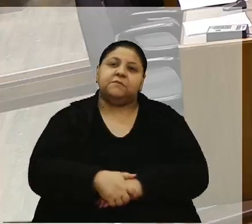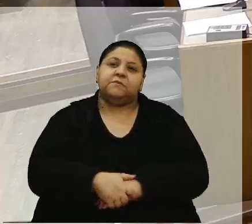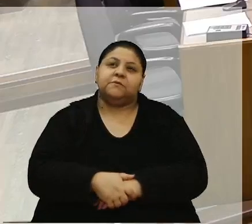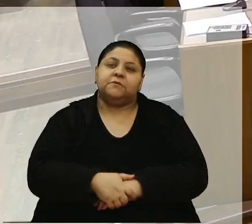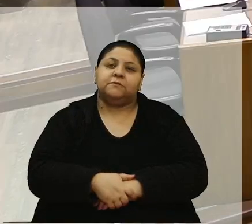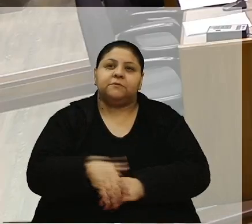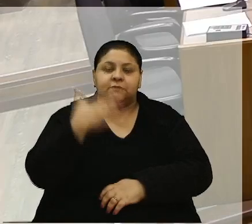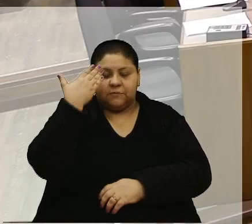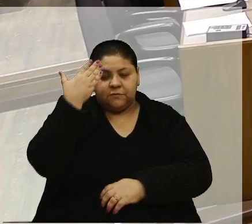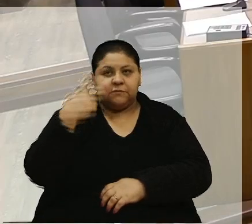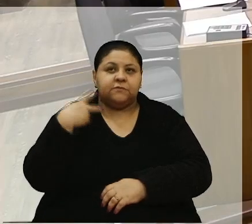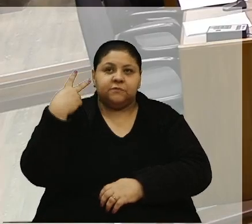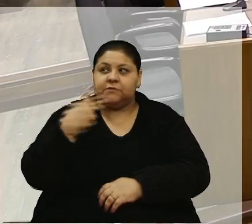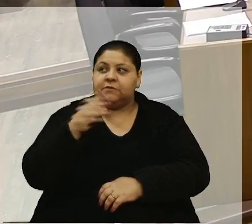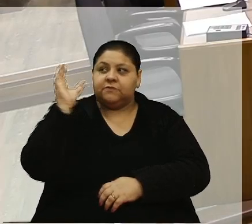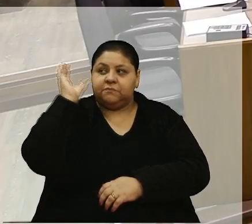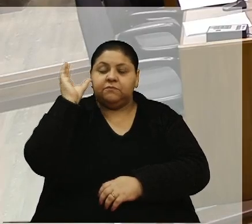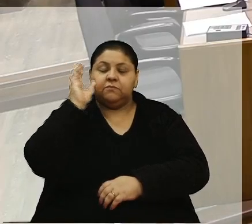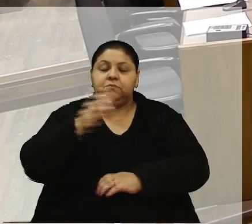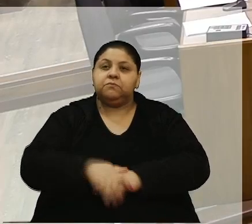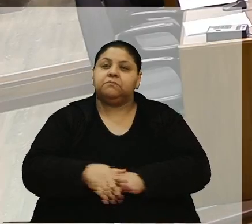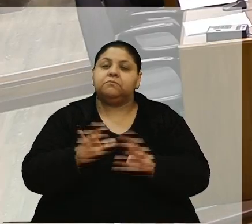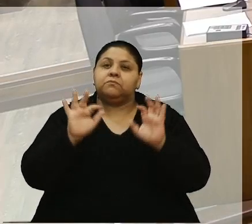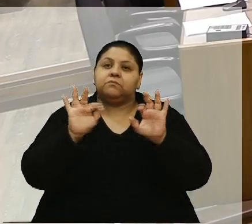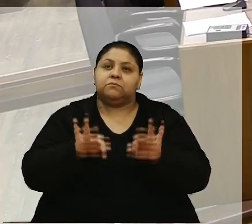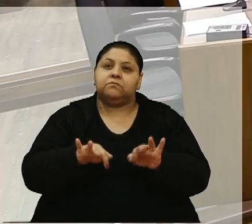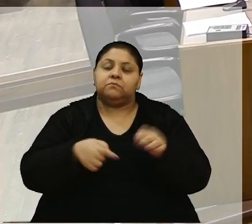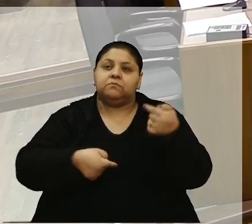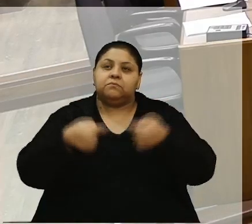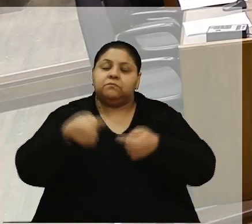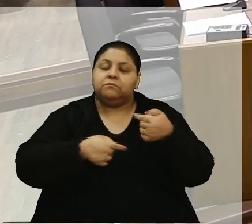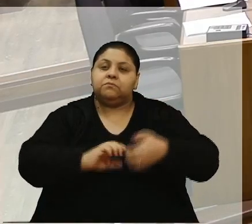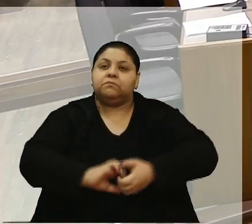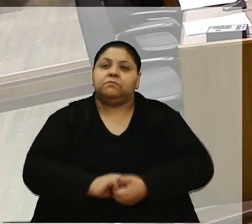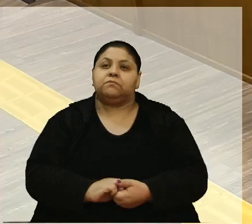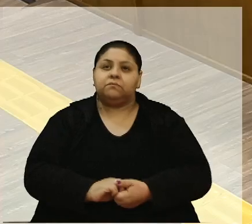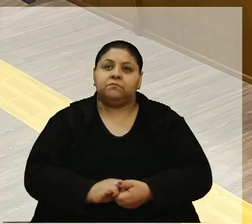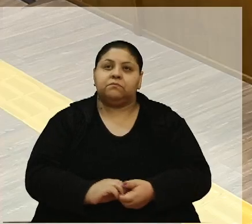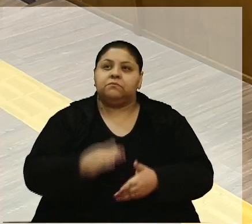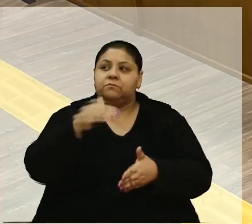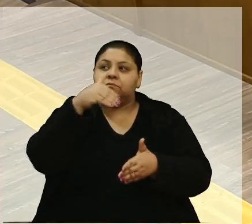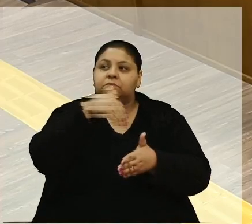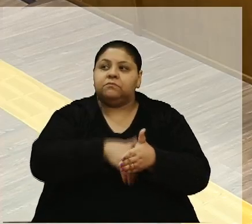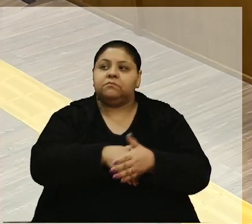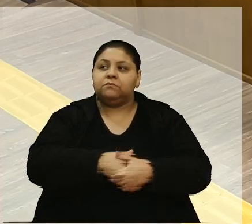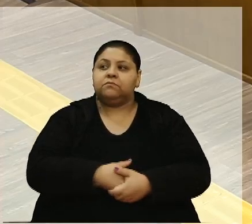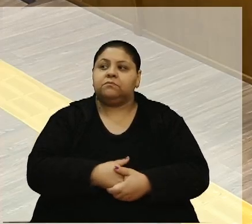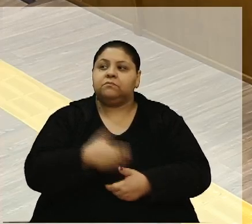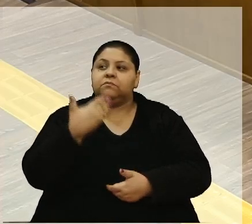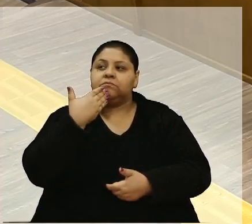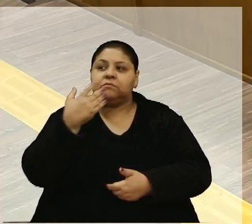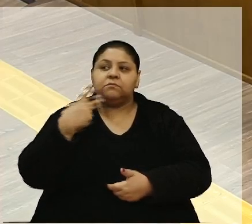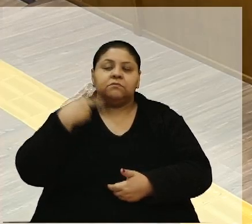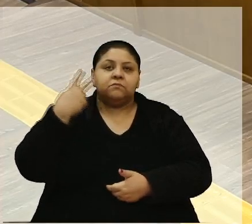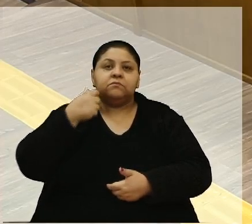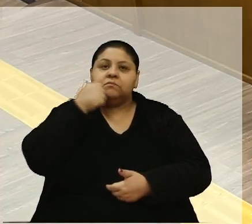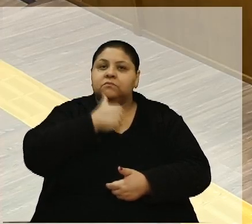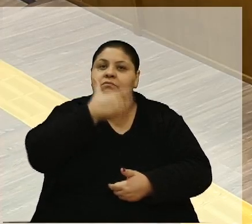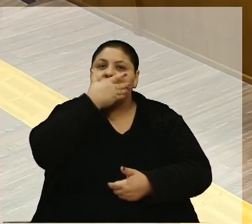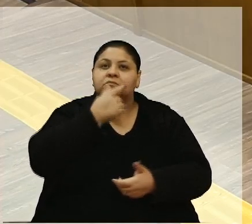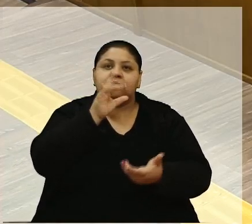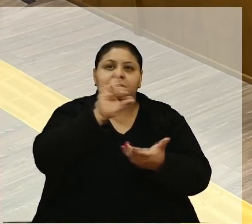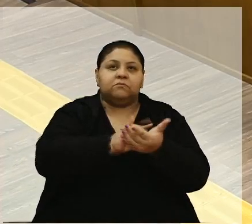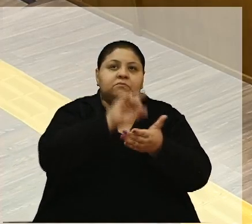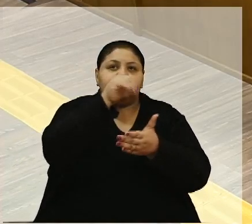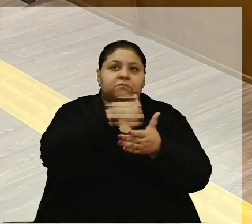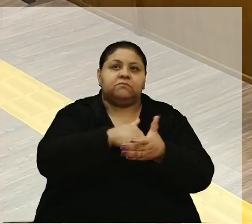Do vereador Camilles. Encerrada a discussão, em votação. Solicito aos vereadores e vereadores que registrem